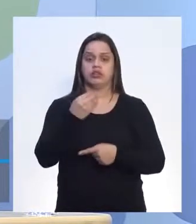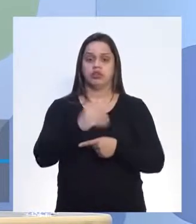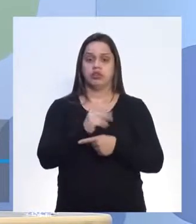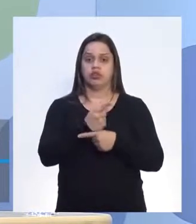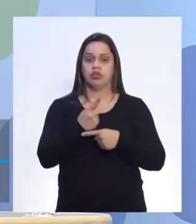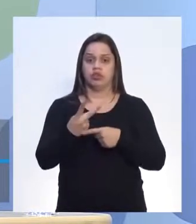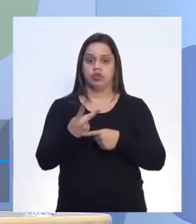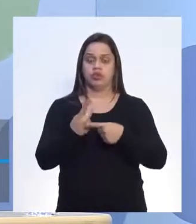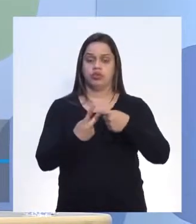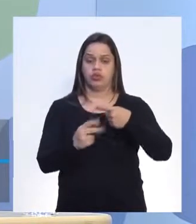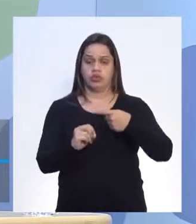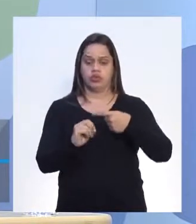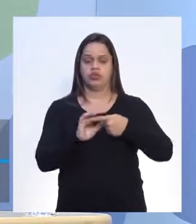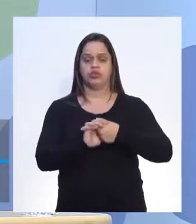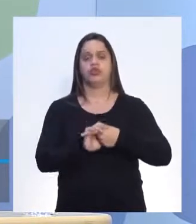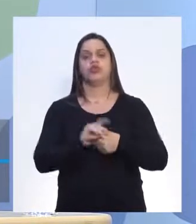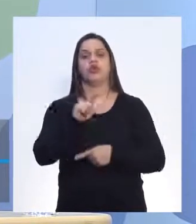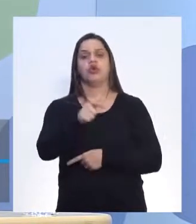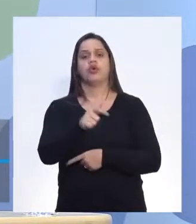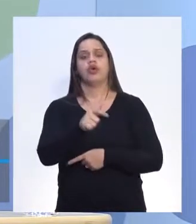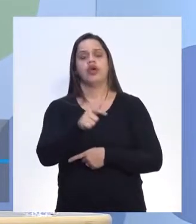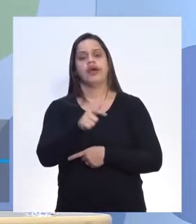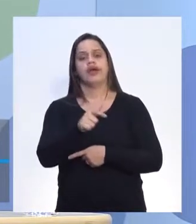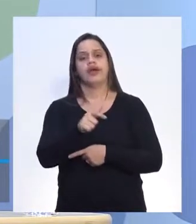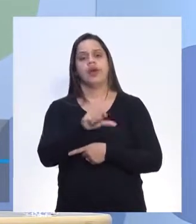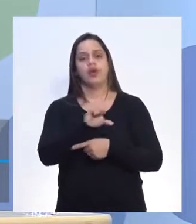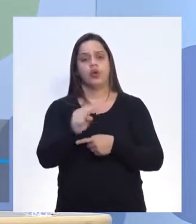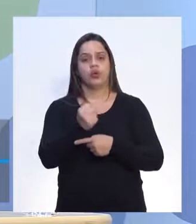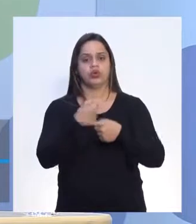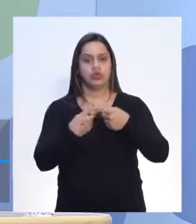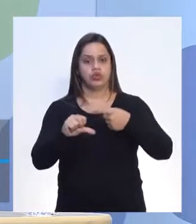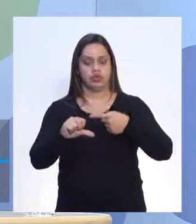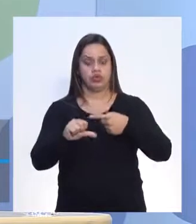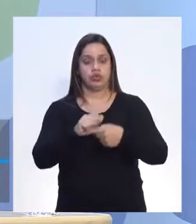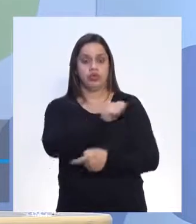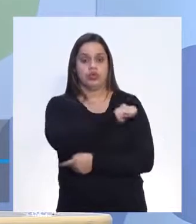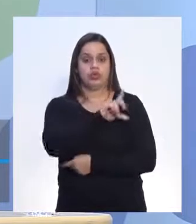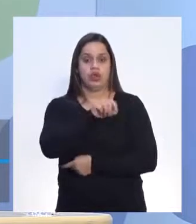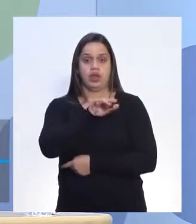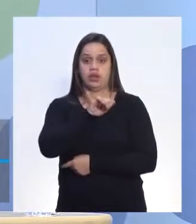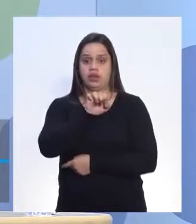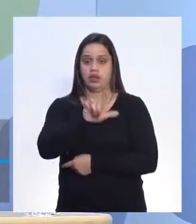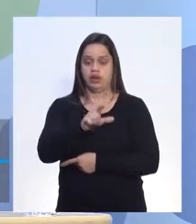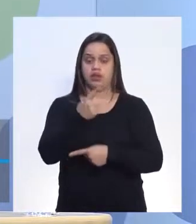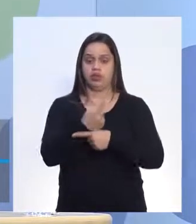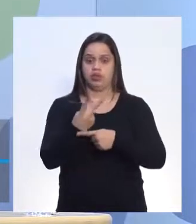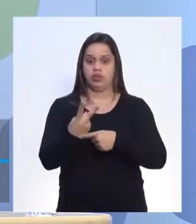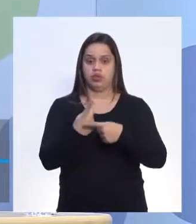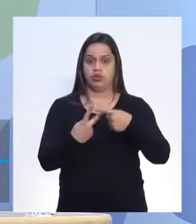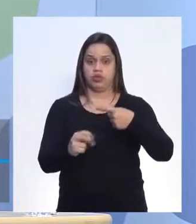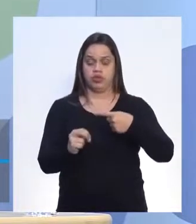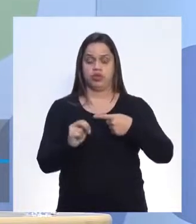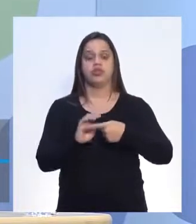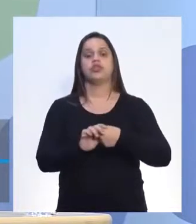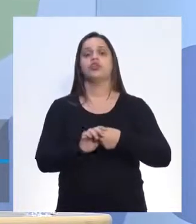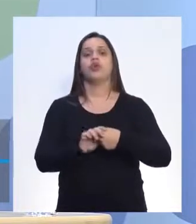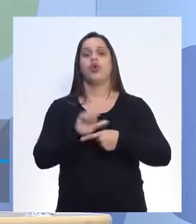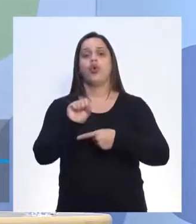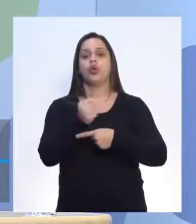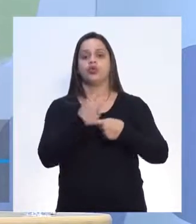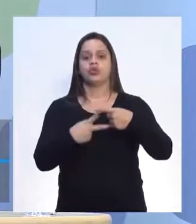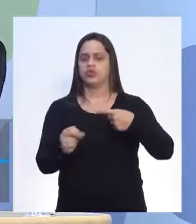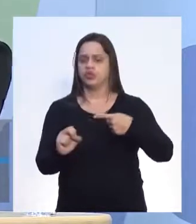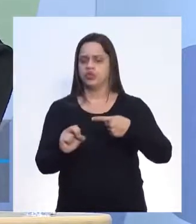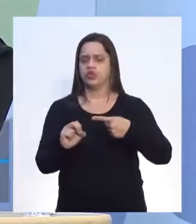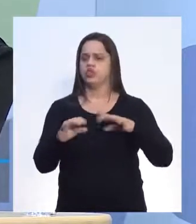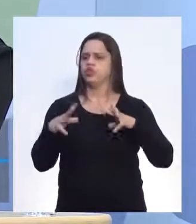12 sobre 20 e 8 sobre 29. O Daniel, 12 sobre 20 e 8 sobre 20.